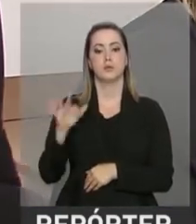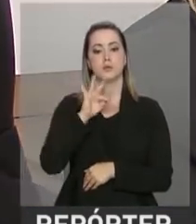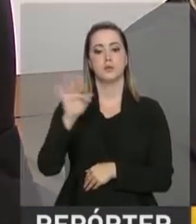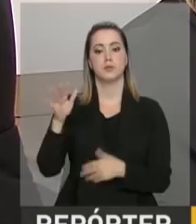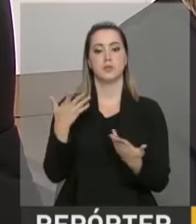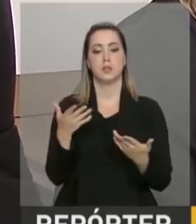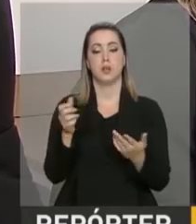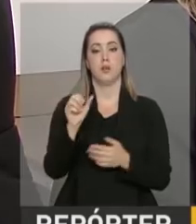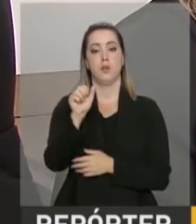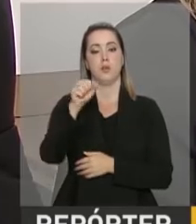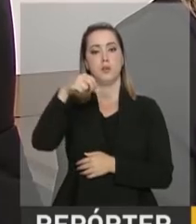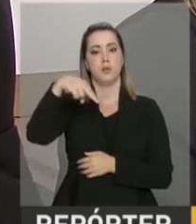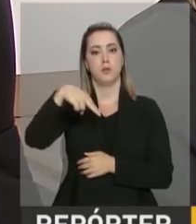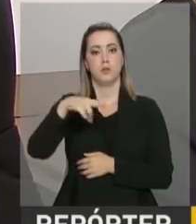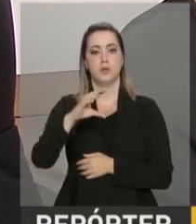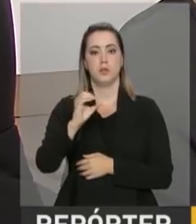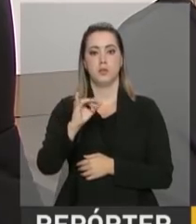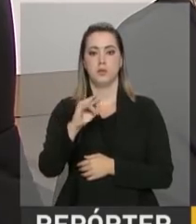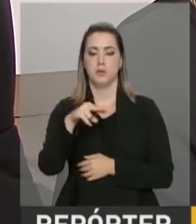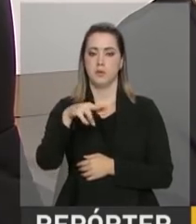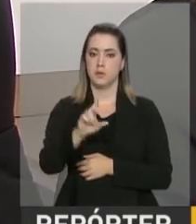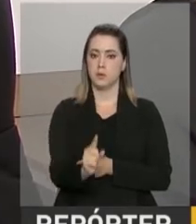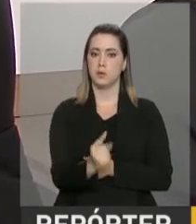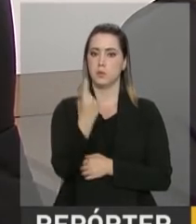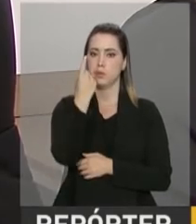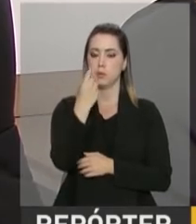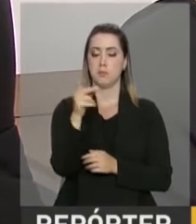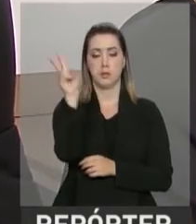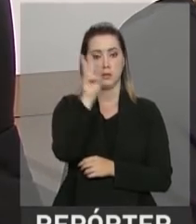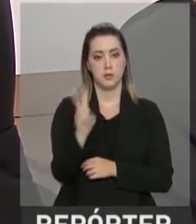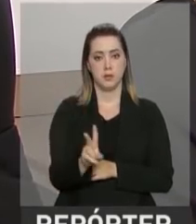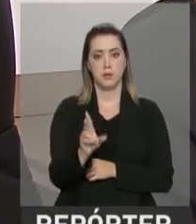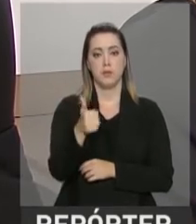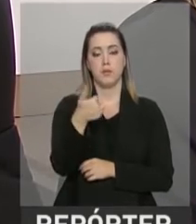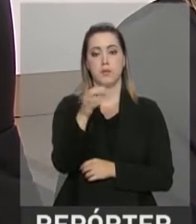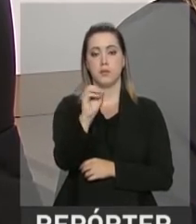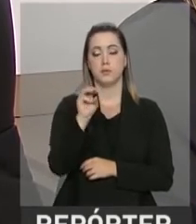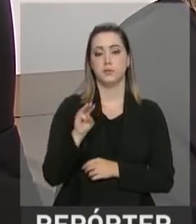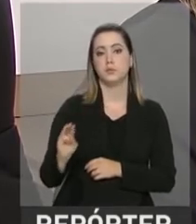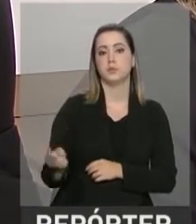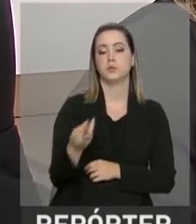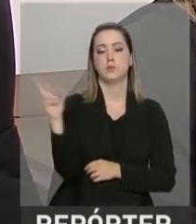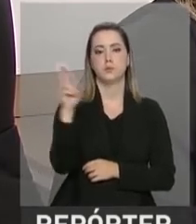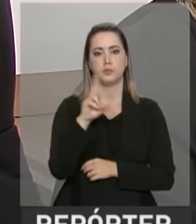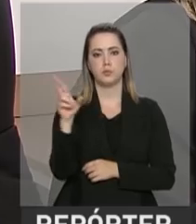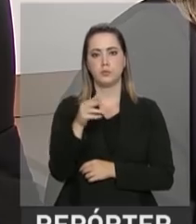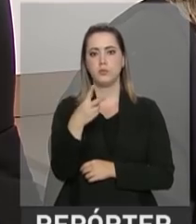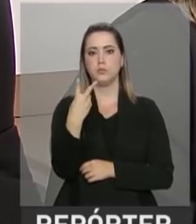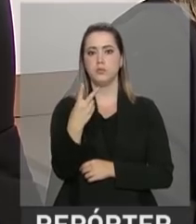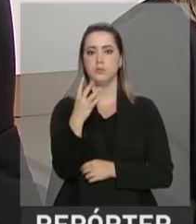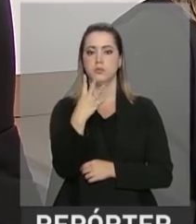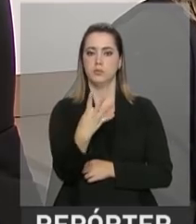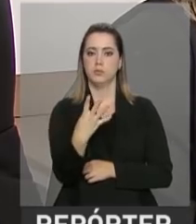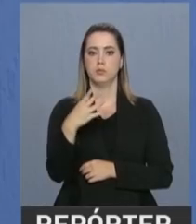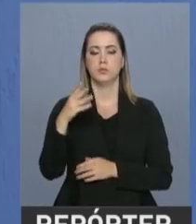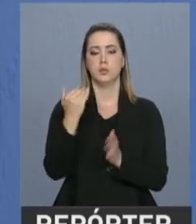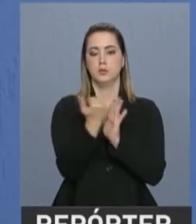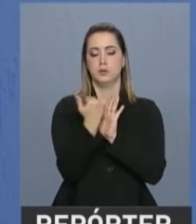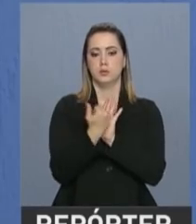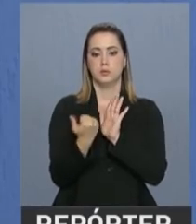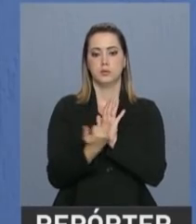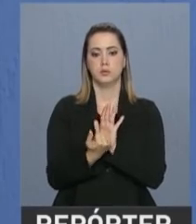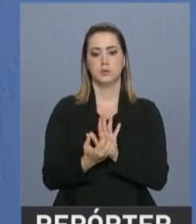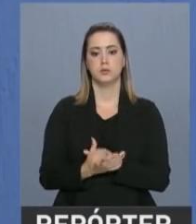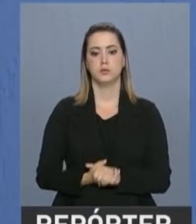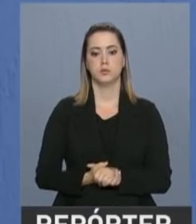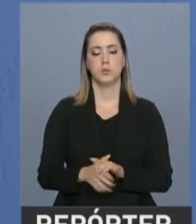primeiro edital que financia jogos eletrônicos São R milhões deais do fundo setorial audiovisual para 24 projetos Qual que é o